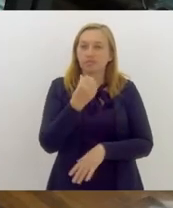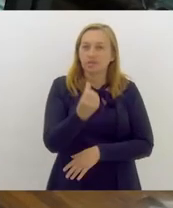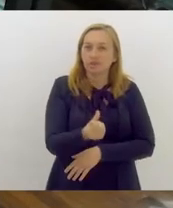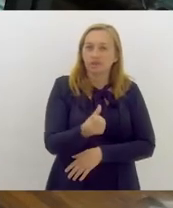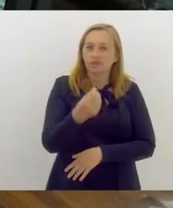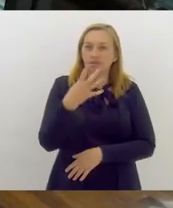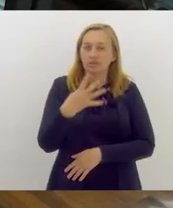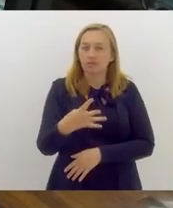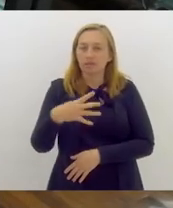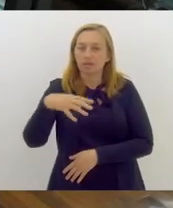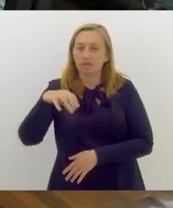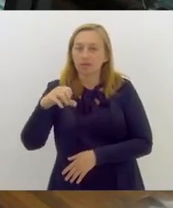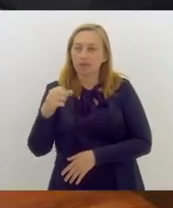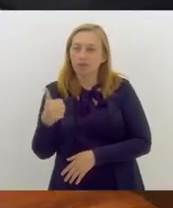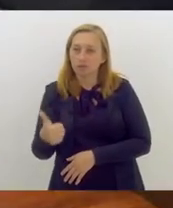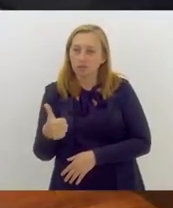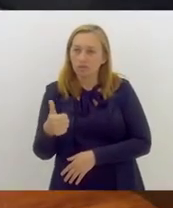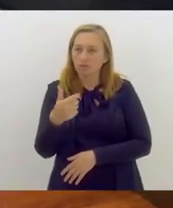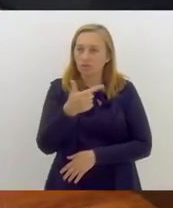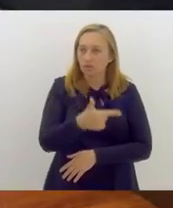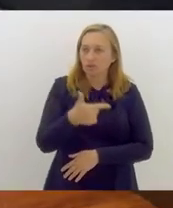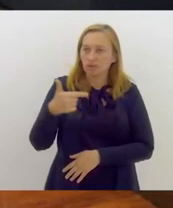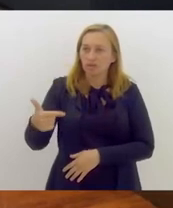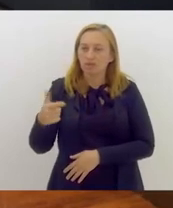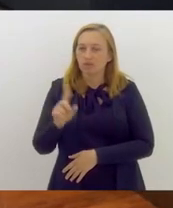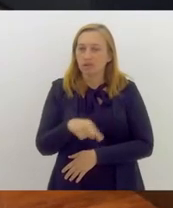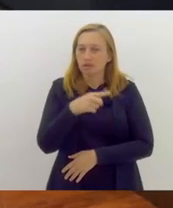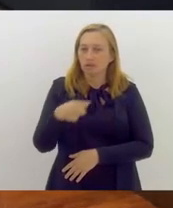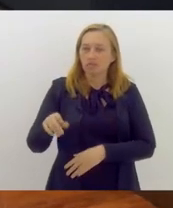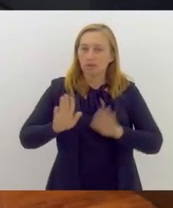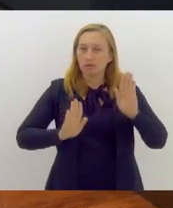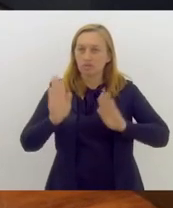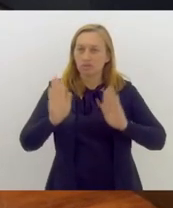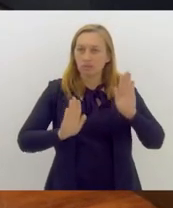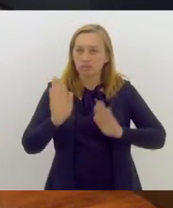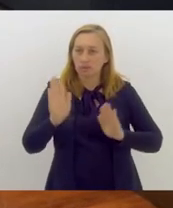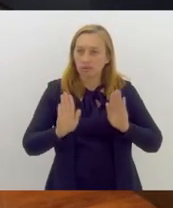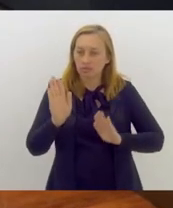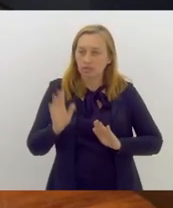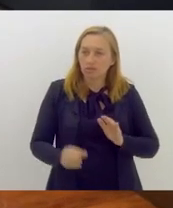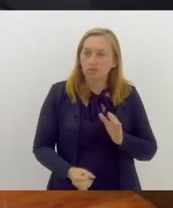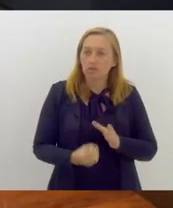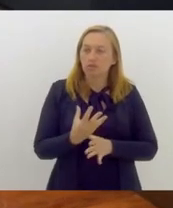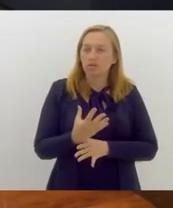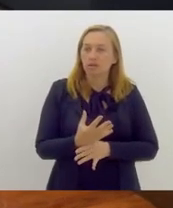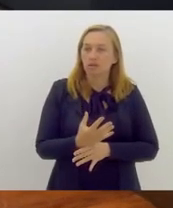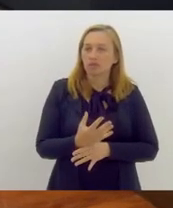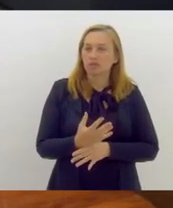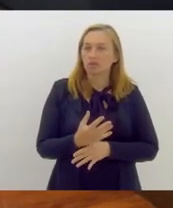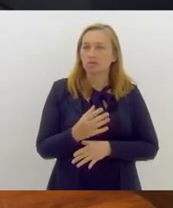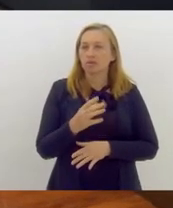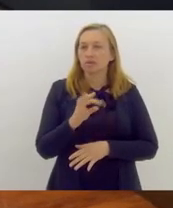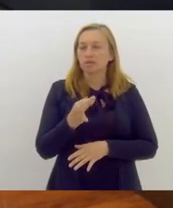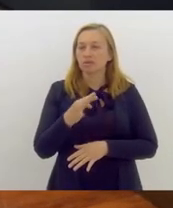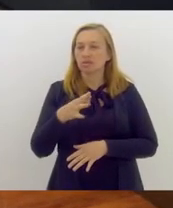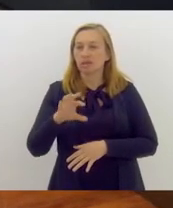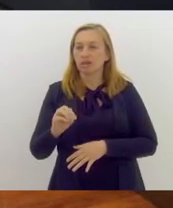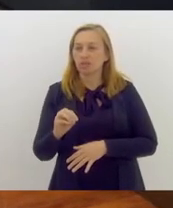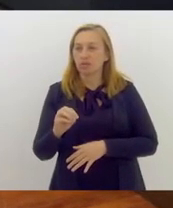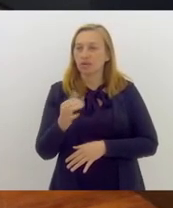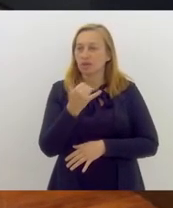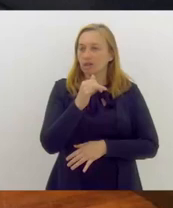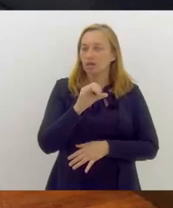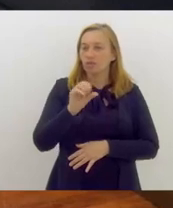6.041 de 22 que proíbe licenciamento construção e instalação e apelação de qualquer tipo de